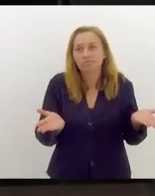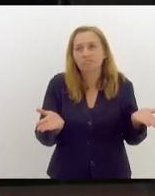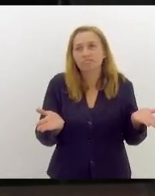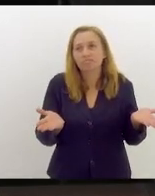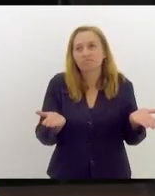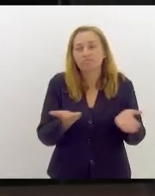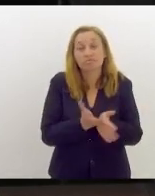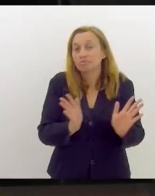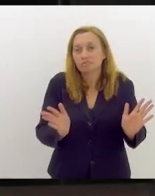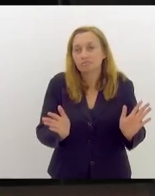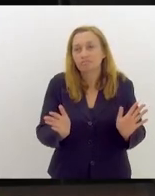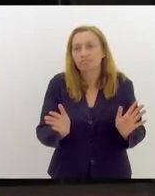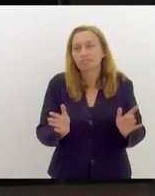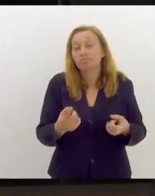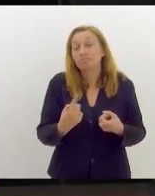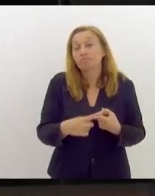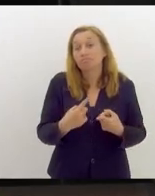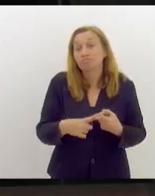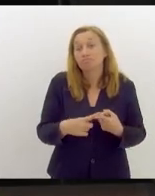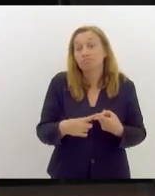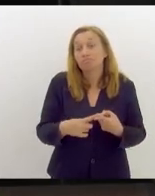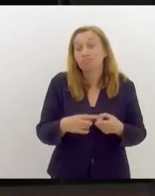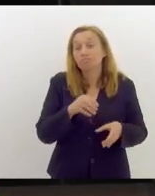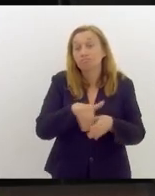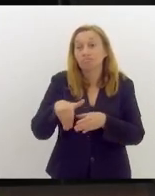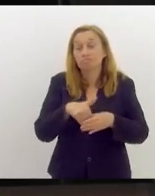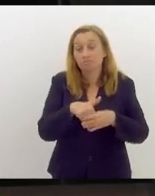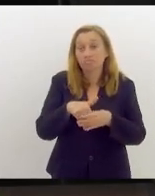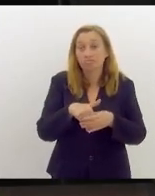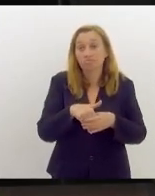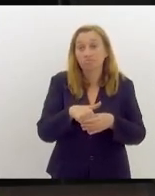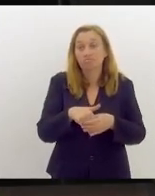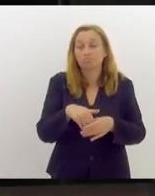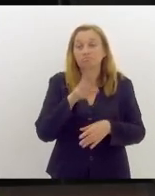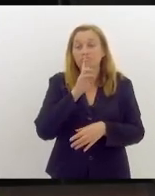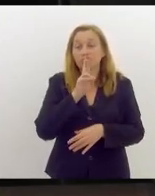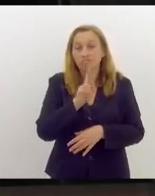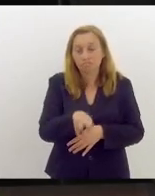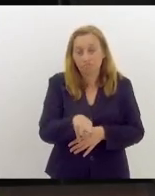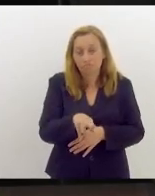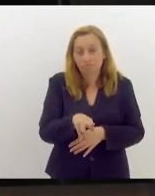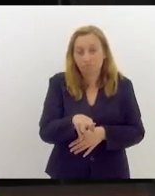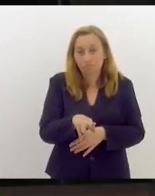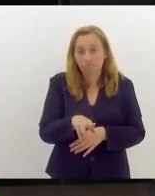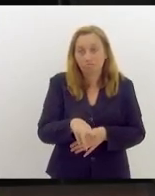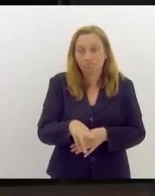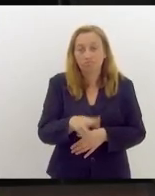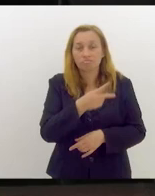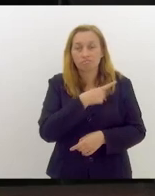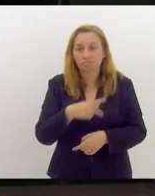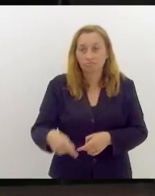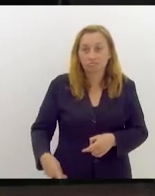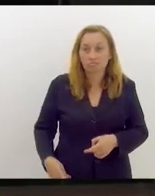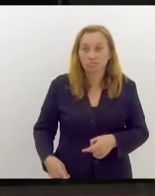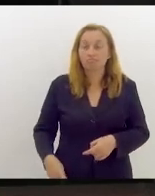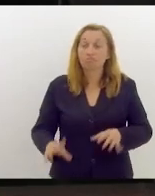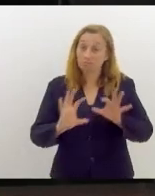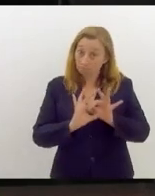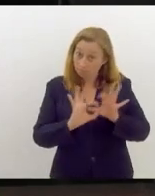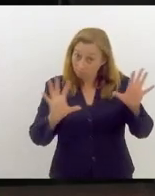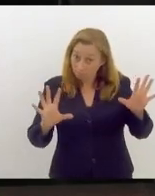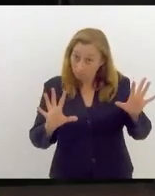acabar já já porque as urnas deram de que quer um presidente